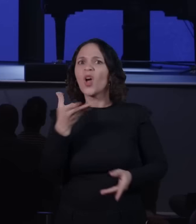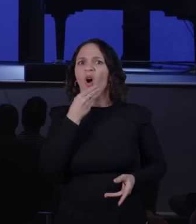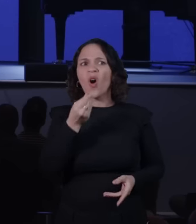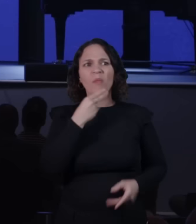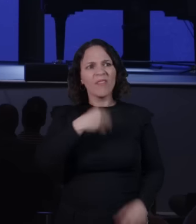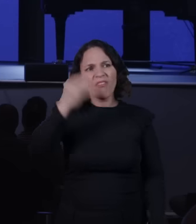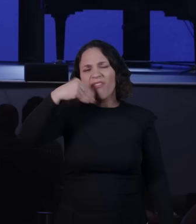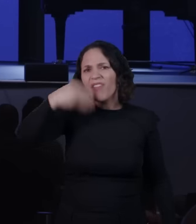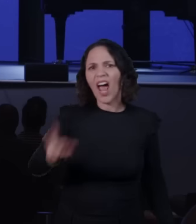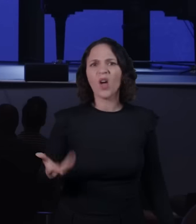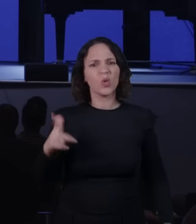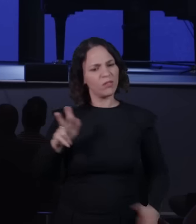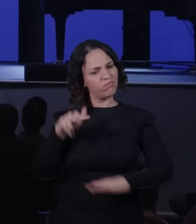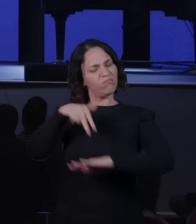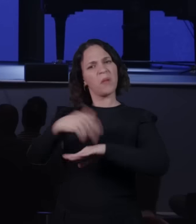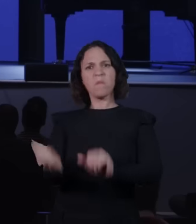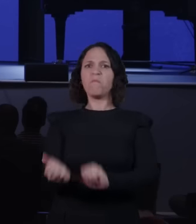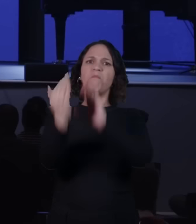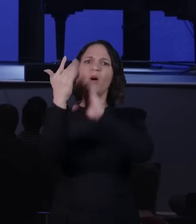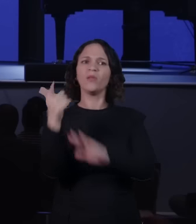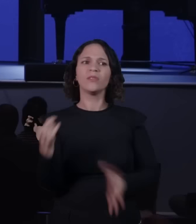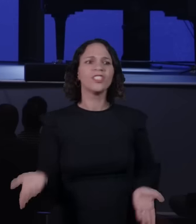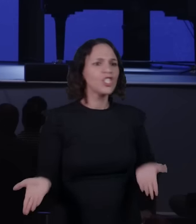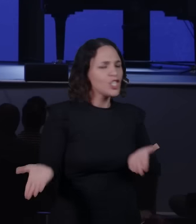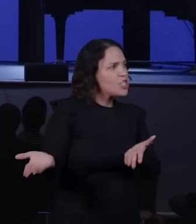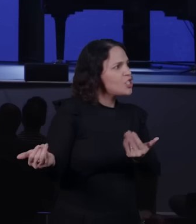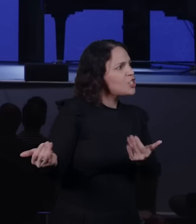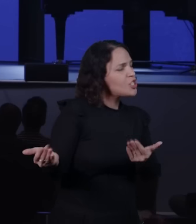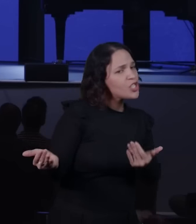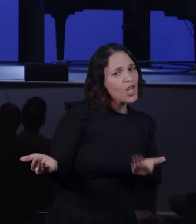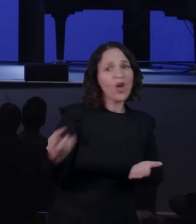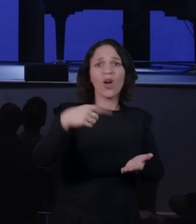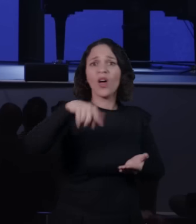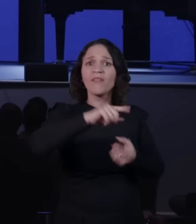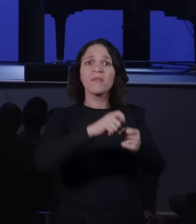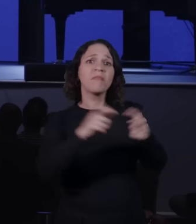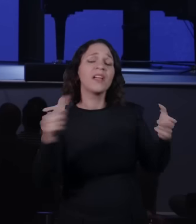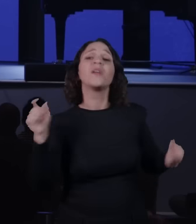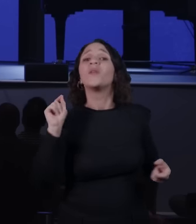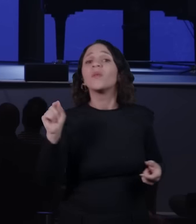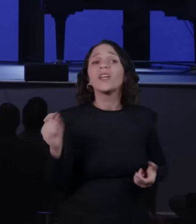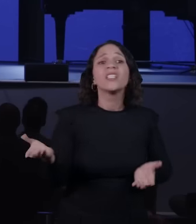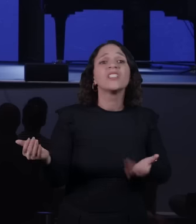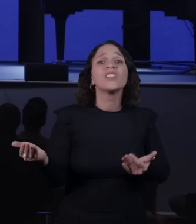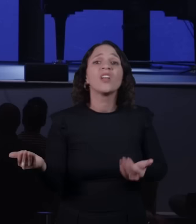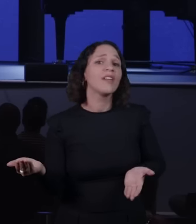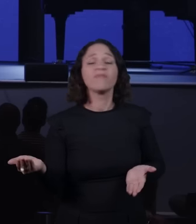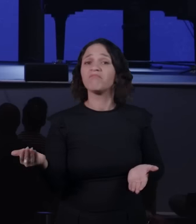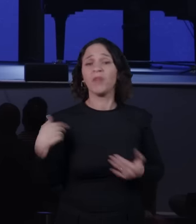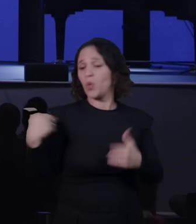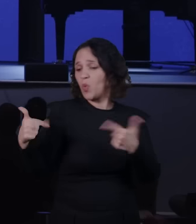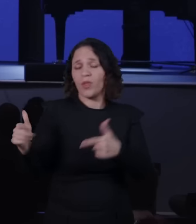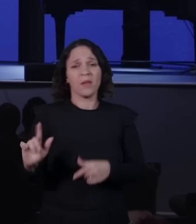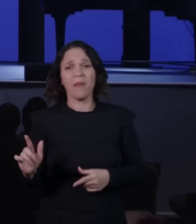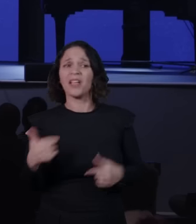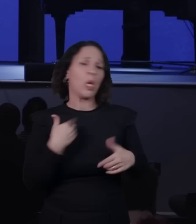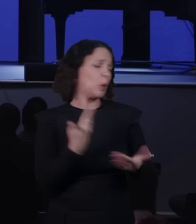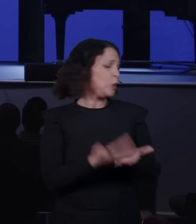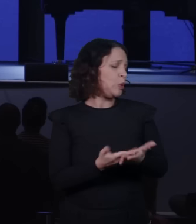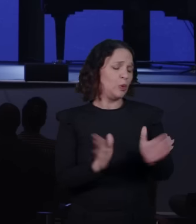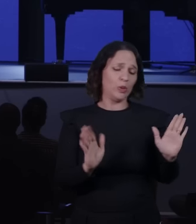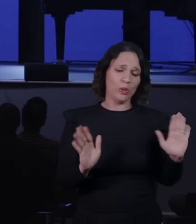não enfrentam. Hoje os jovens são chamados, a grande maioria dos jovens são aquela geração nem trabalha nem